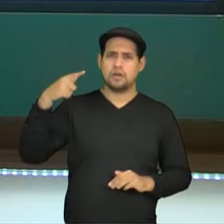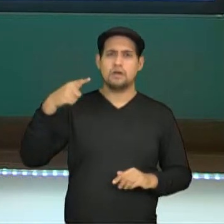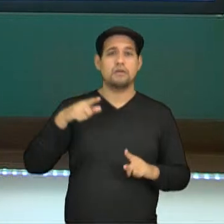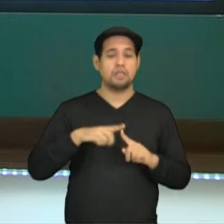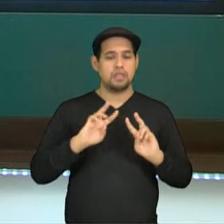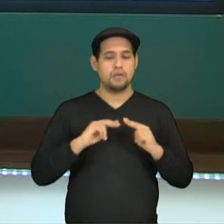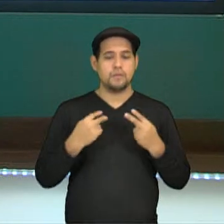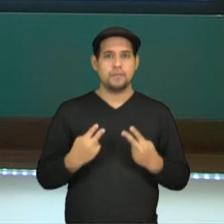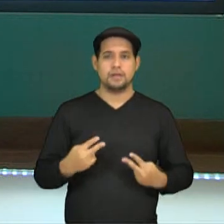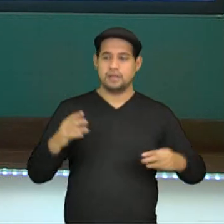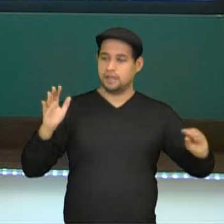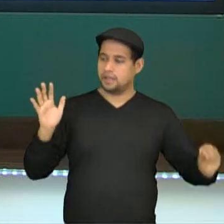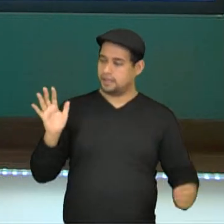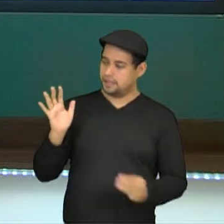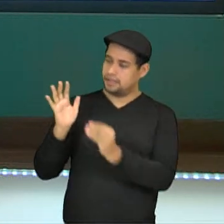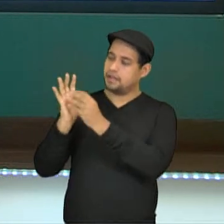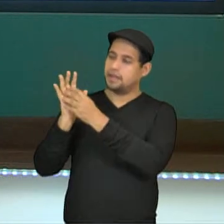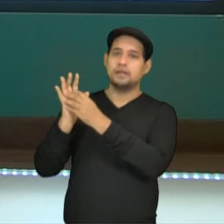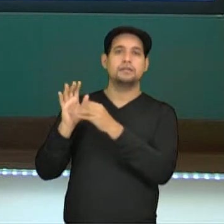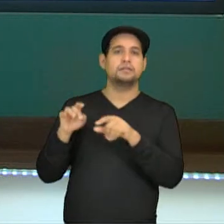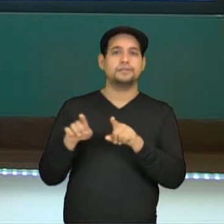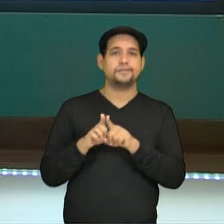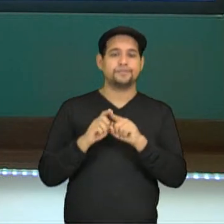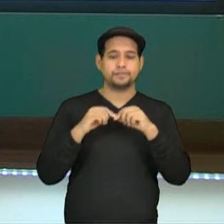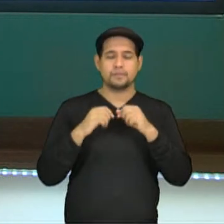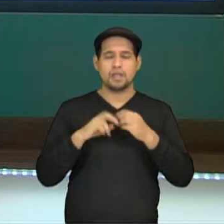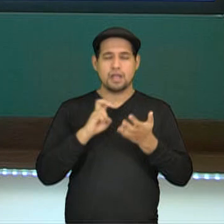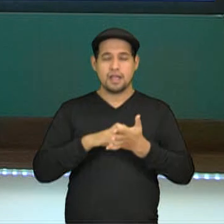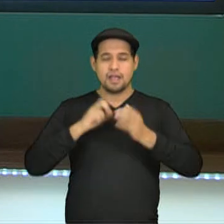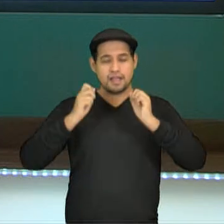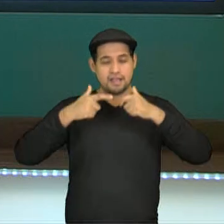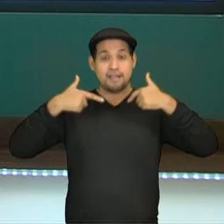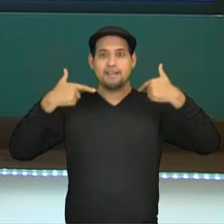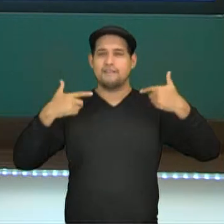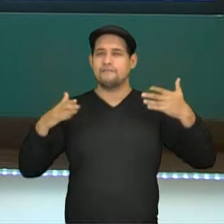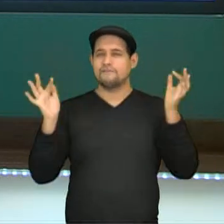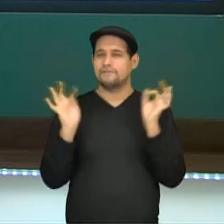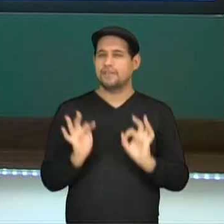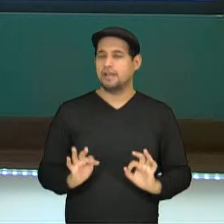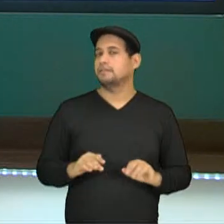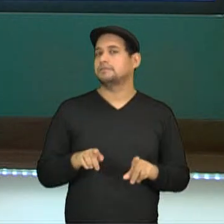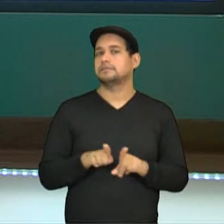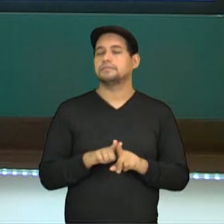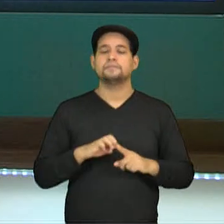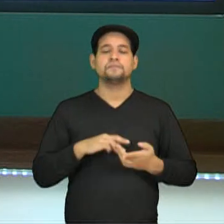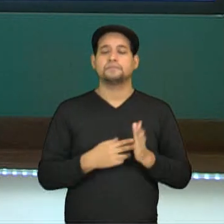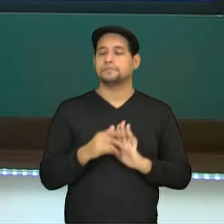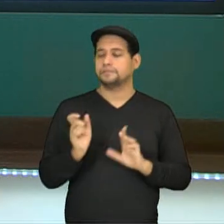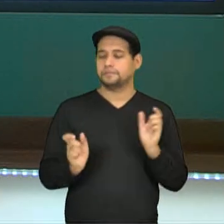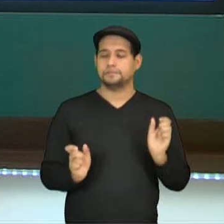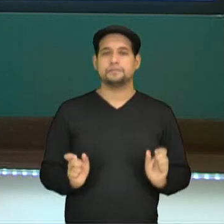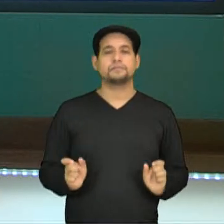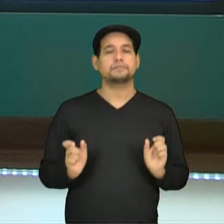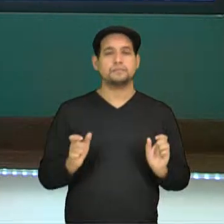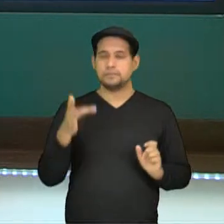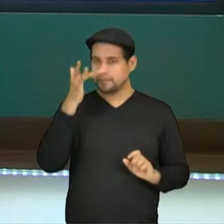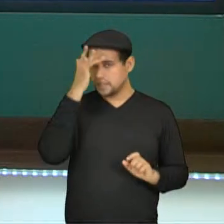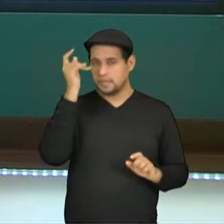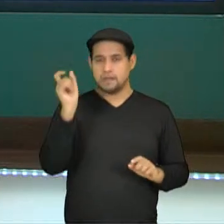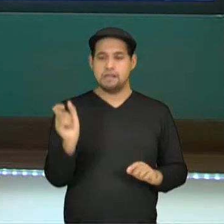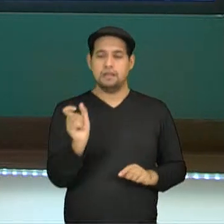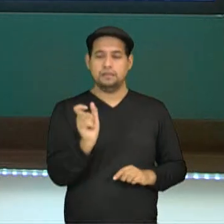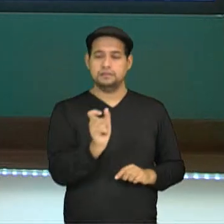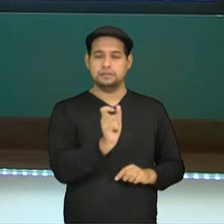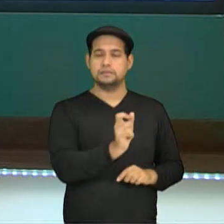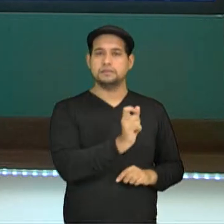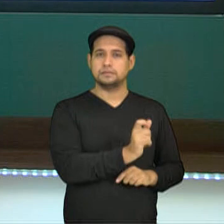características humanas ao sol, né? Amanhecer animado, sorridente e contente são características das pessoas,